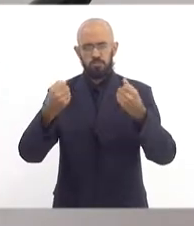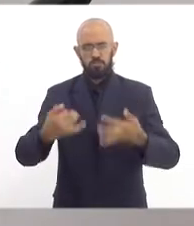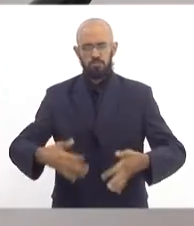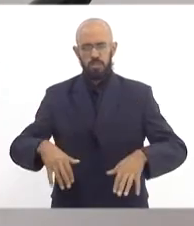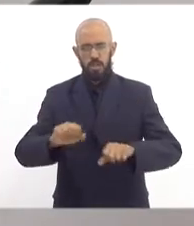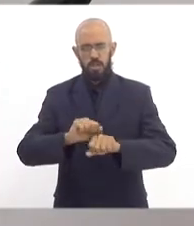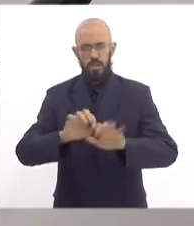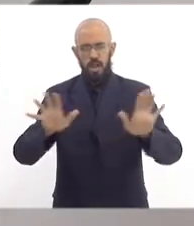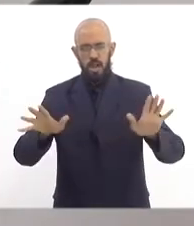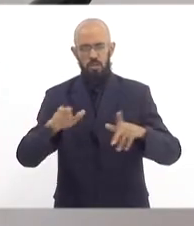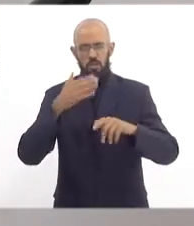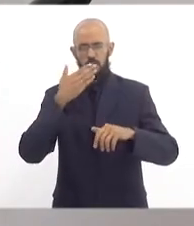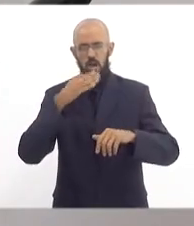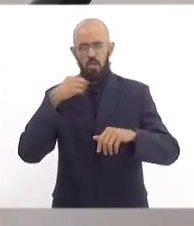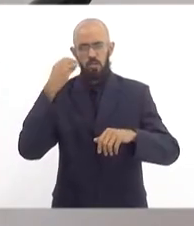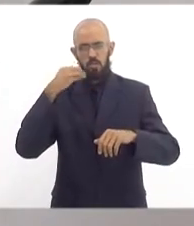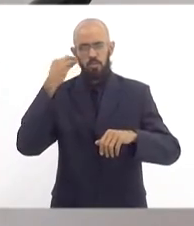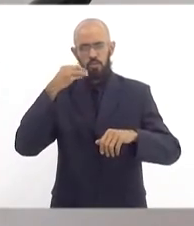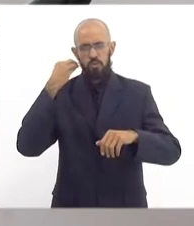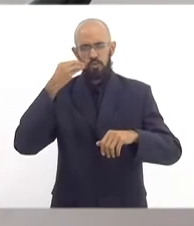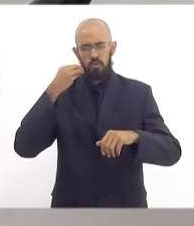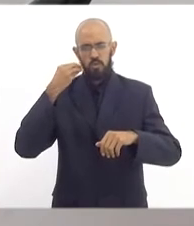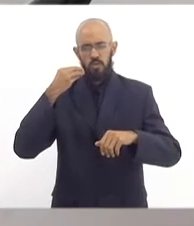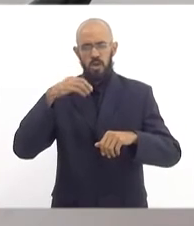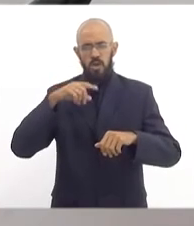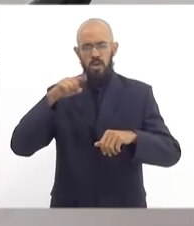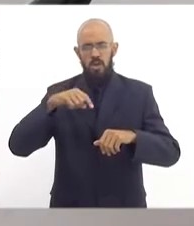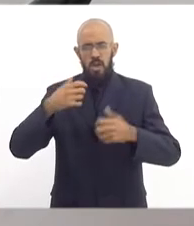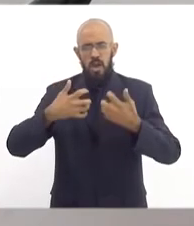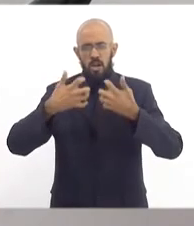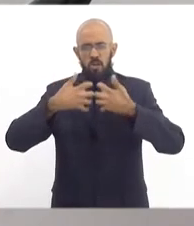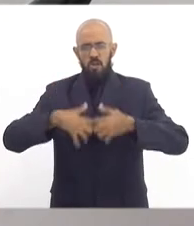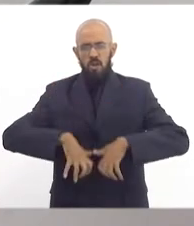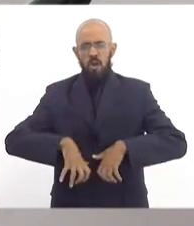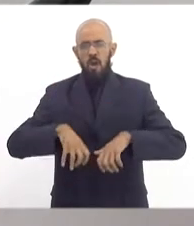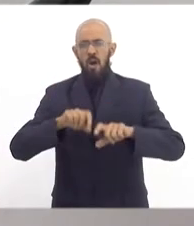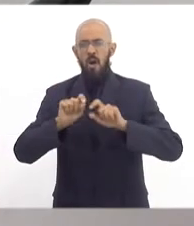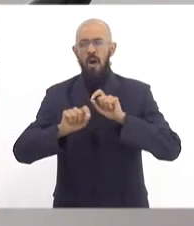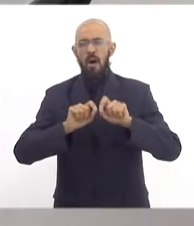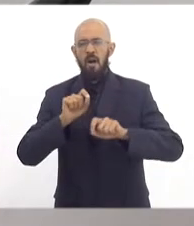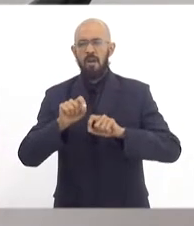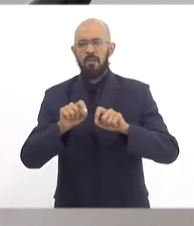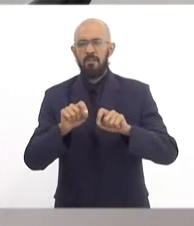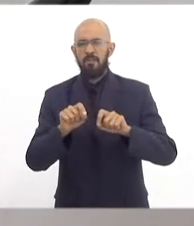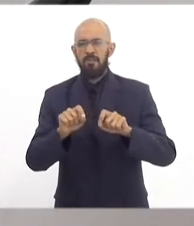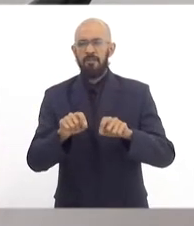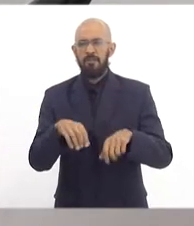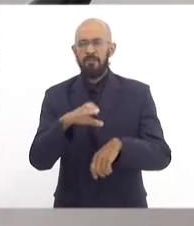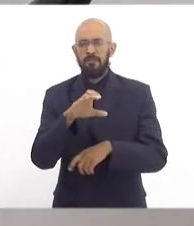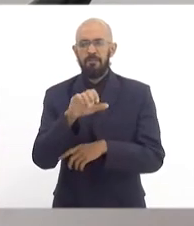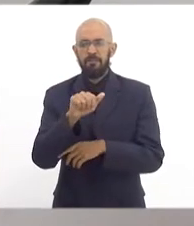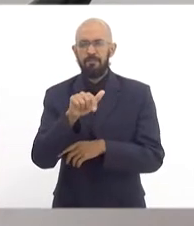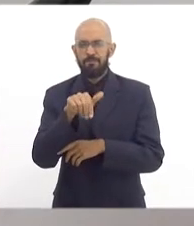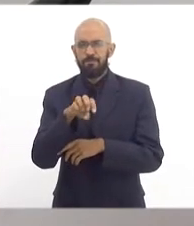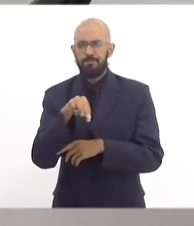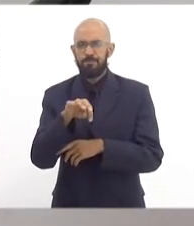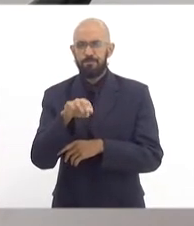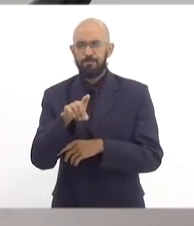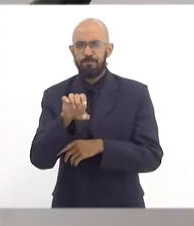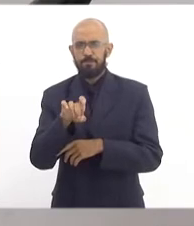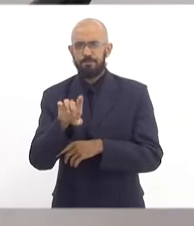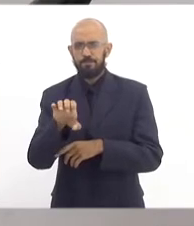a motivação que a função da calamidade pública